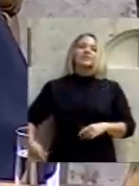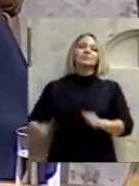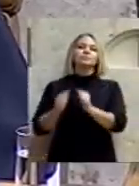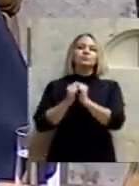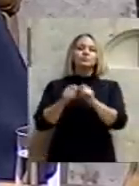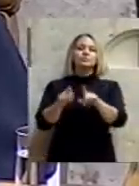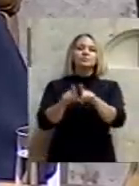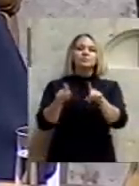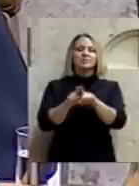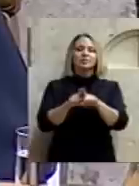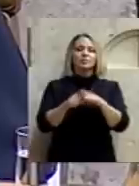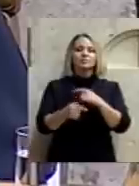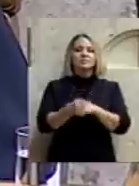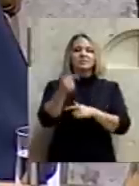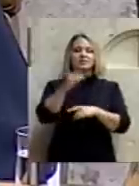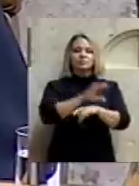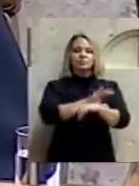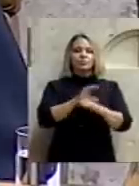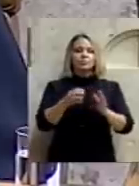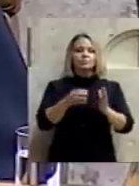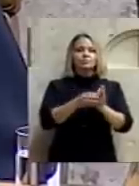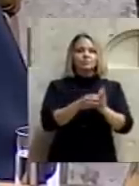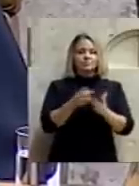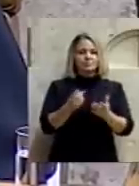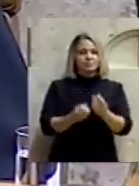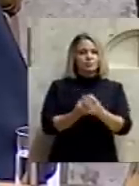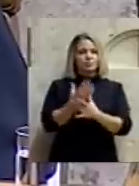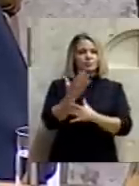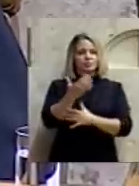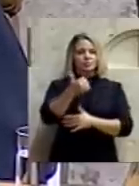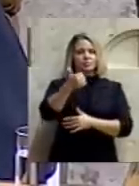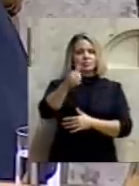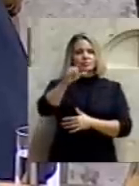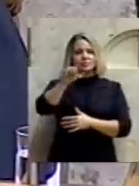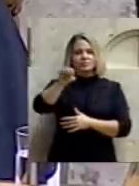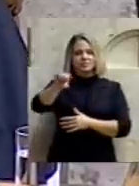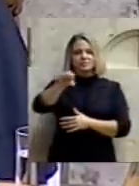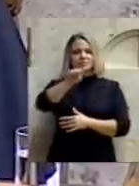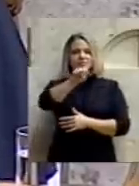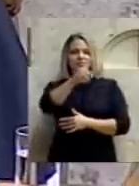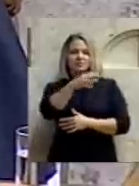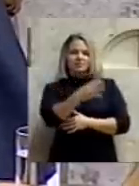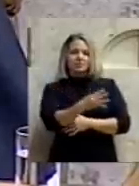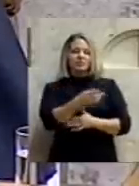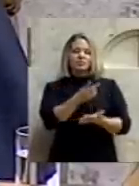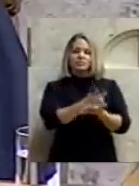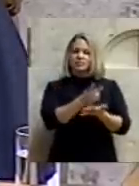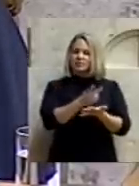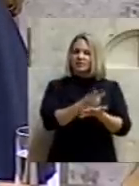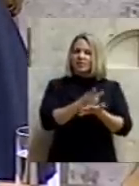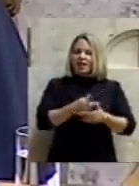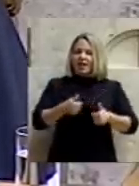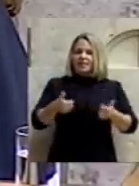concurso público, concluído em 1984, lá permanecendo até 2003,